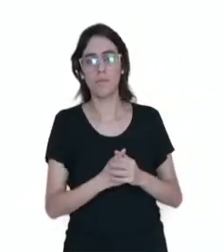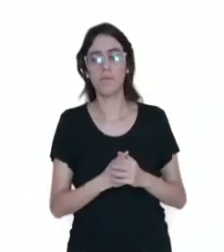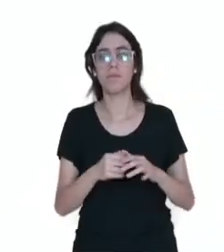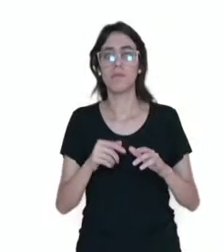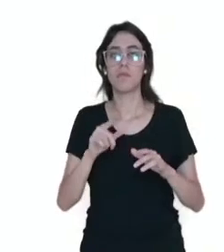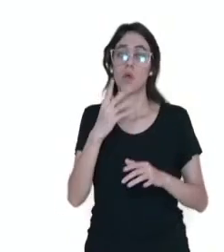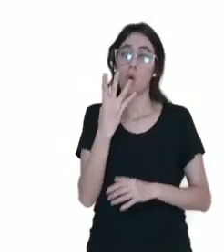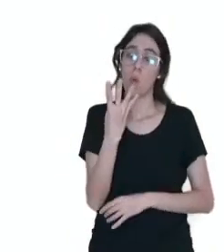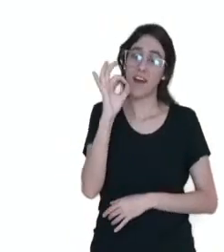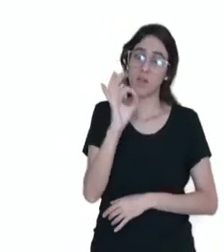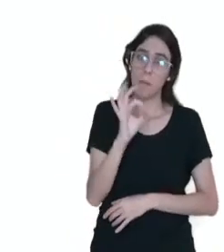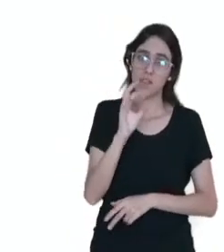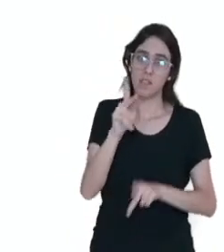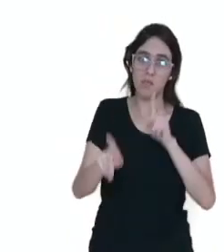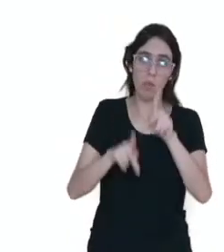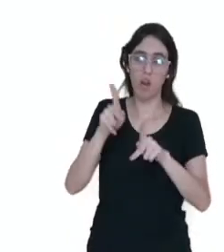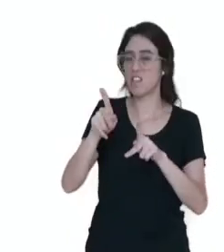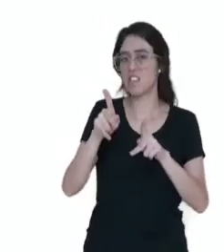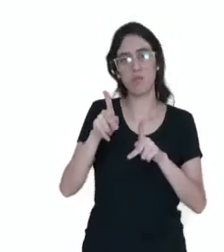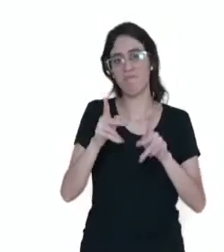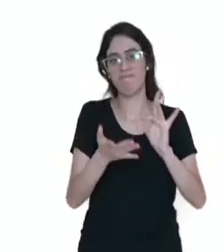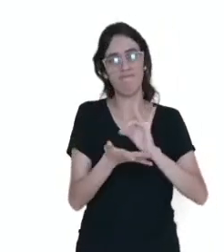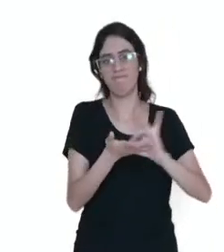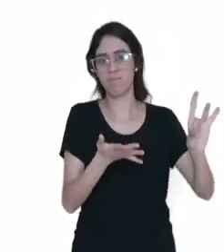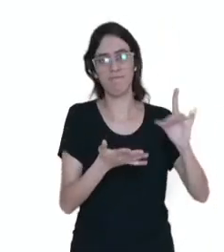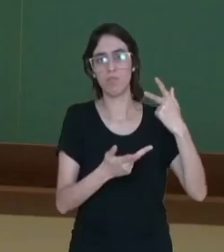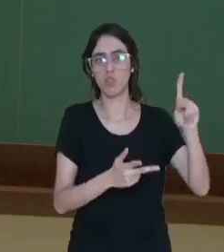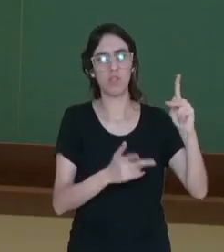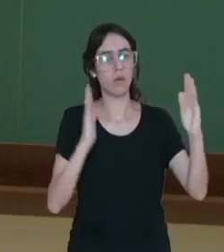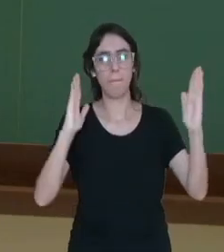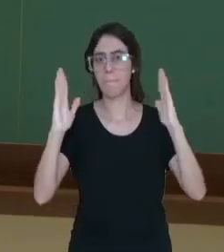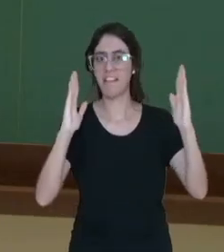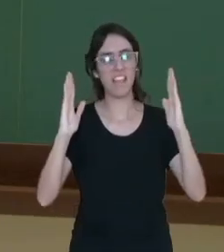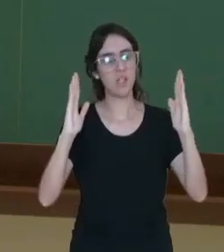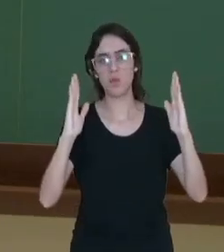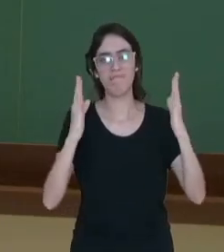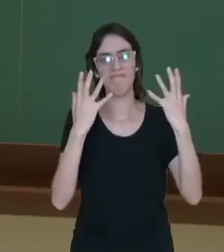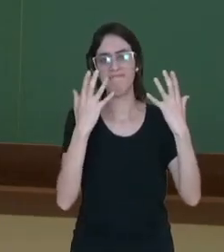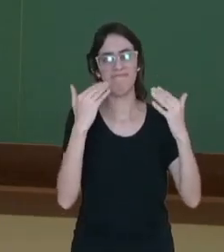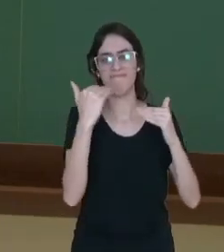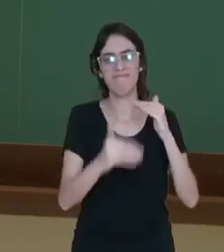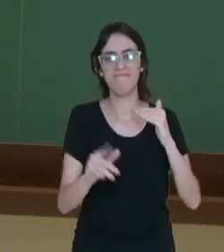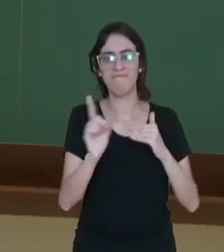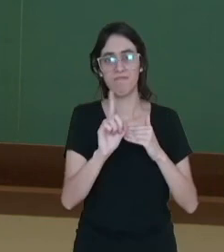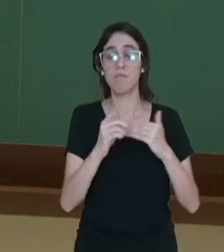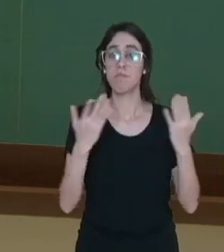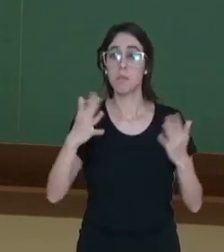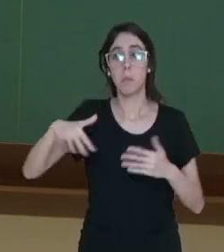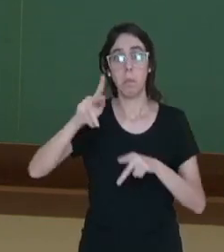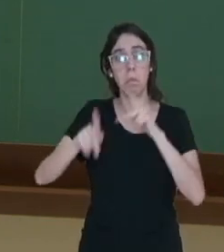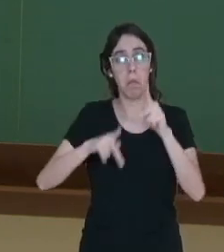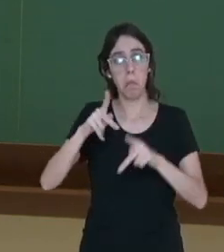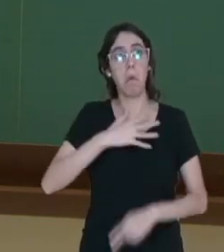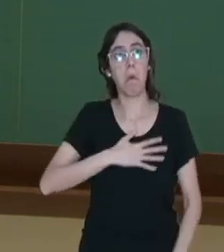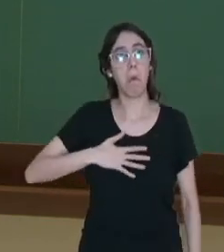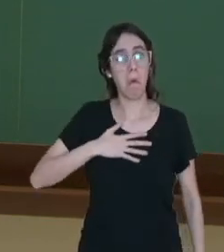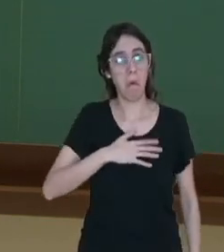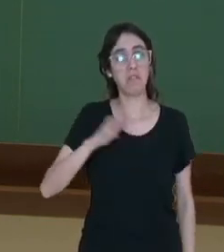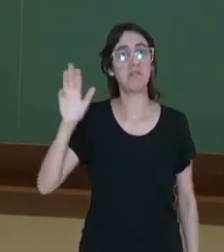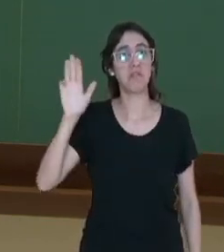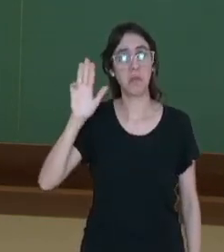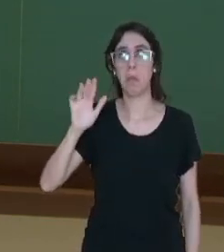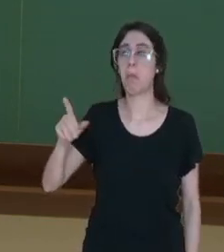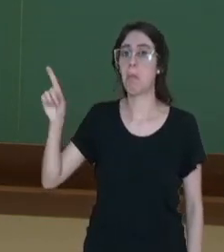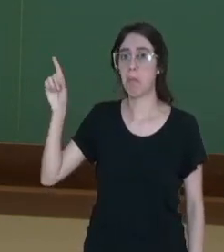apenas 4% consideravam ruim ou péssimo. Portanto, ele terminou aprovado pela população, muito baseado